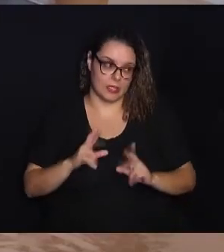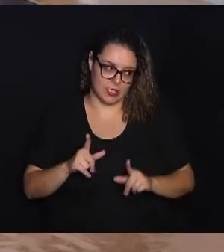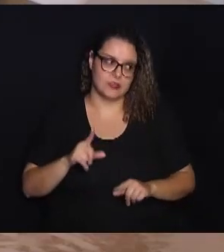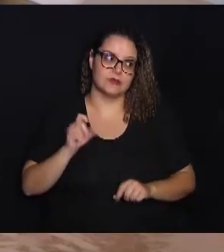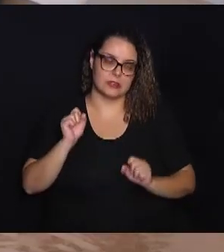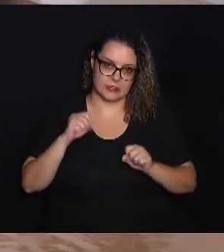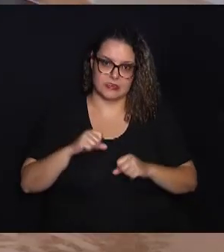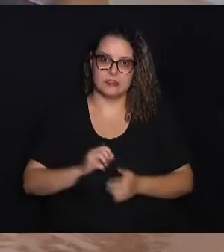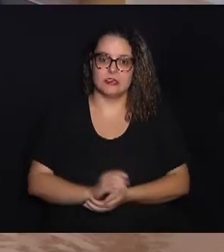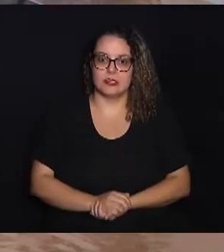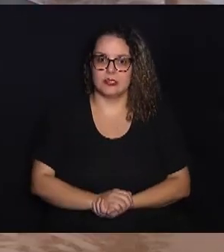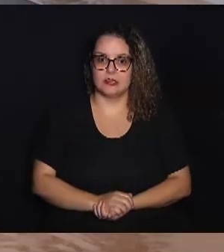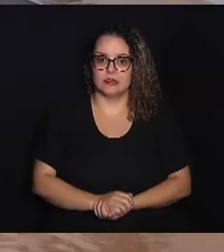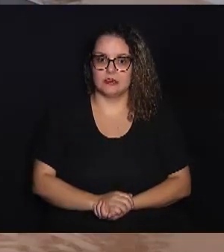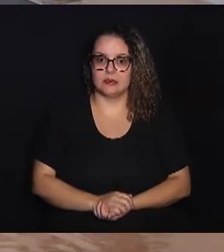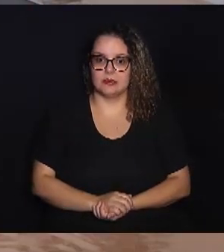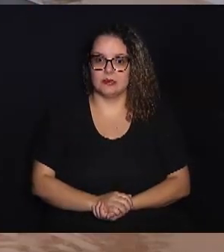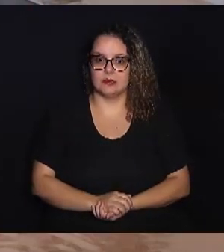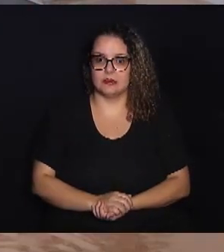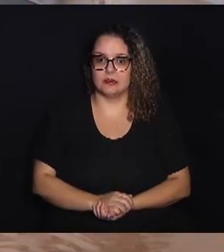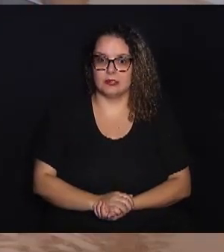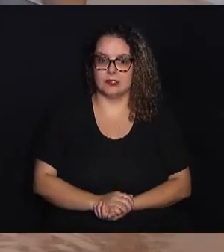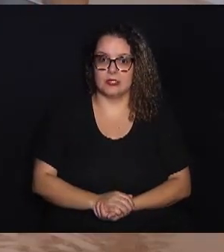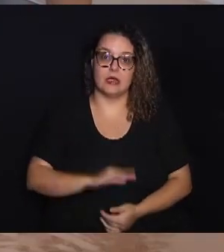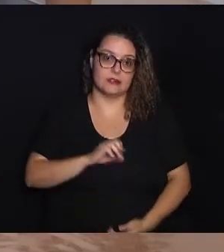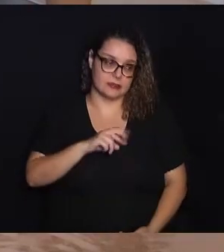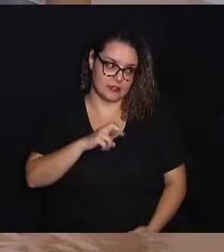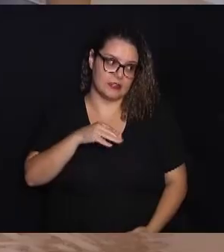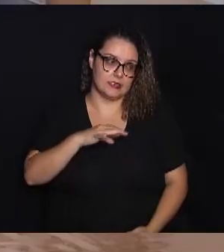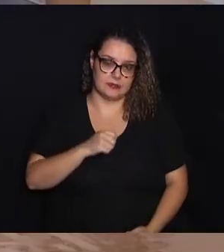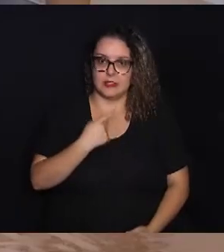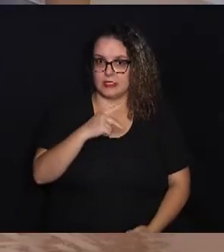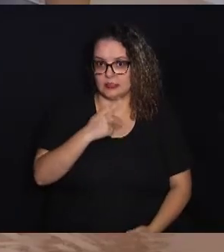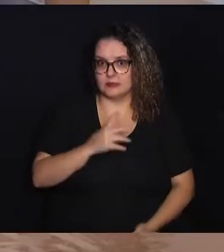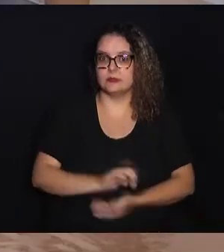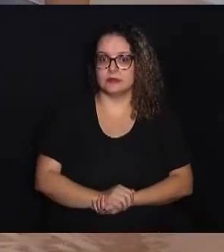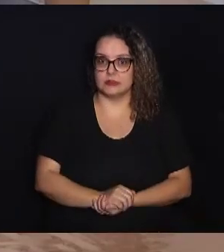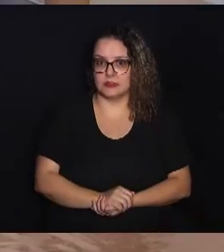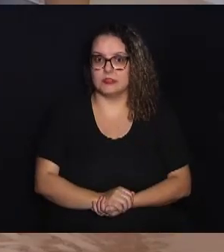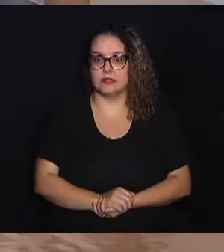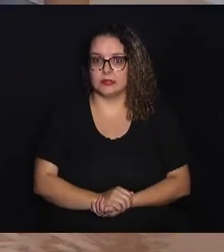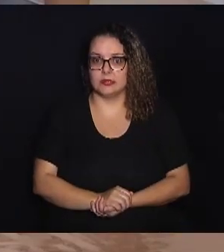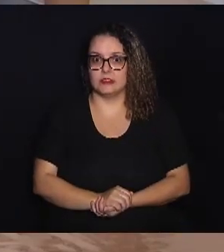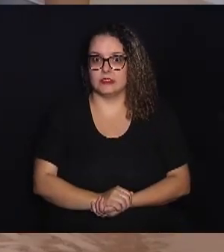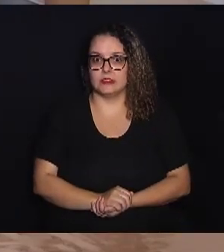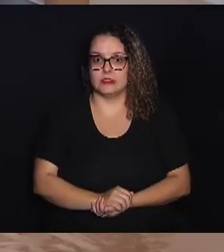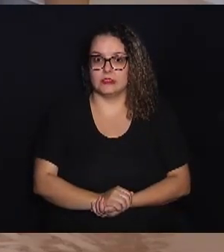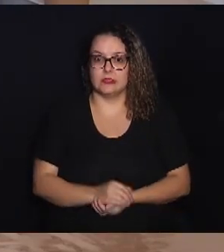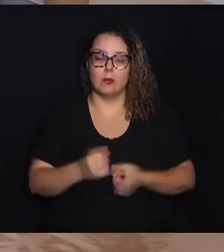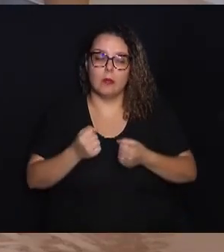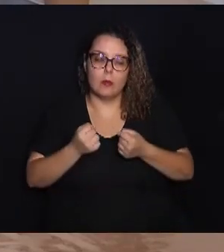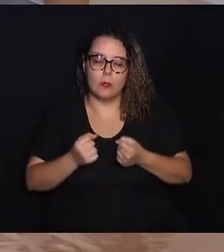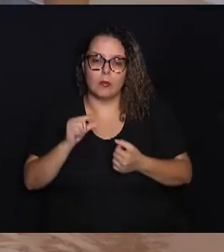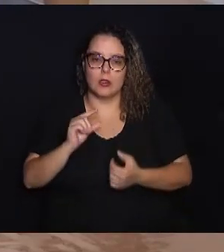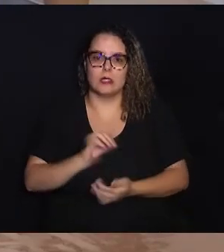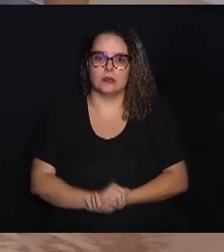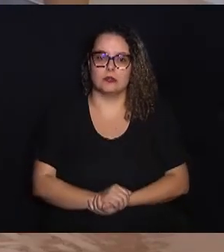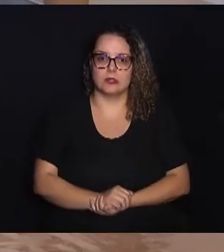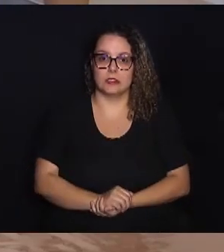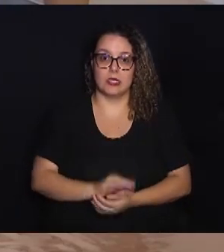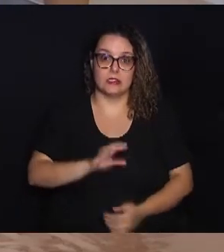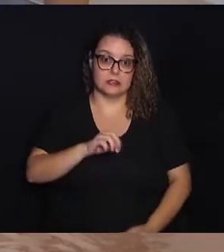o pessoal de casa a fazer um porta-guardanapo com argila branca. E ela explicou que tem vários tipos de cerâmicas.